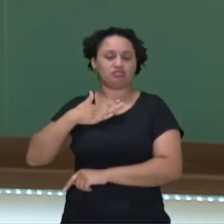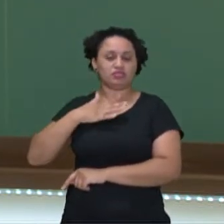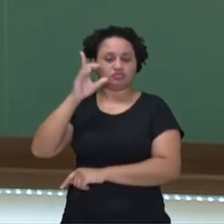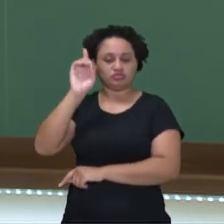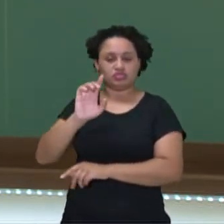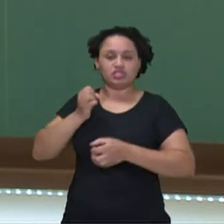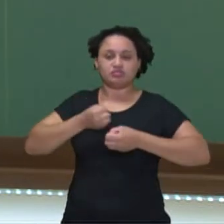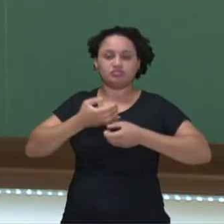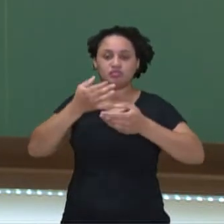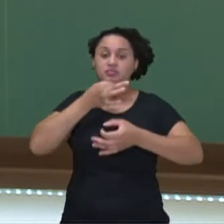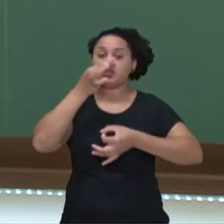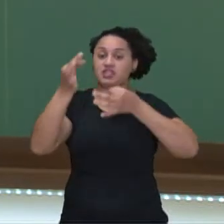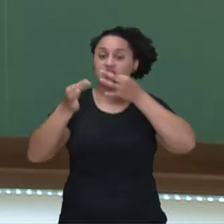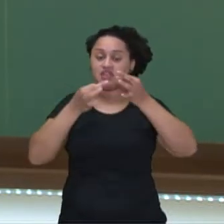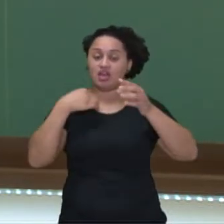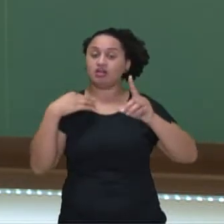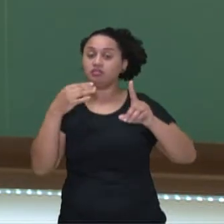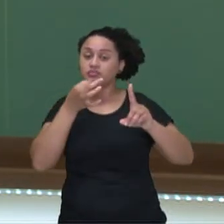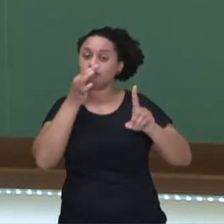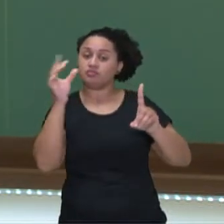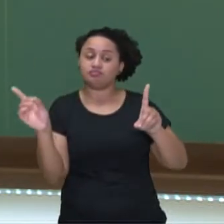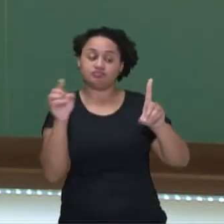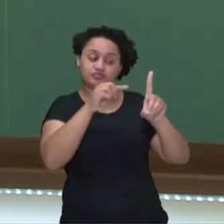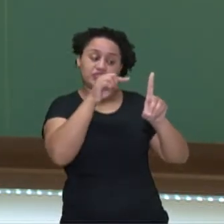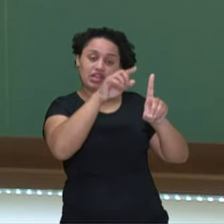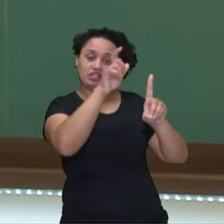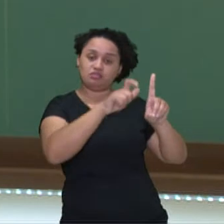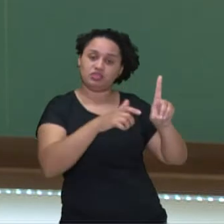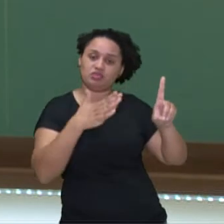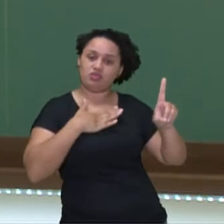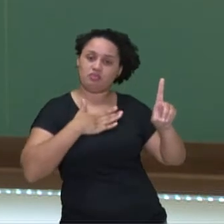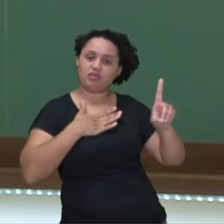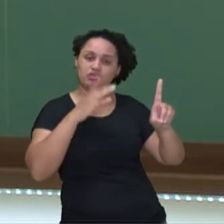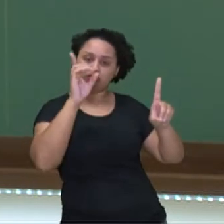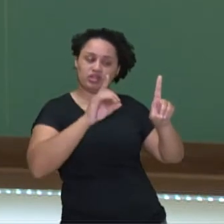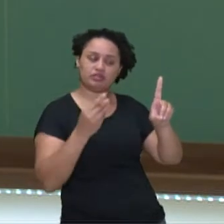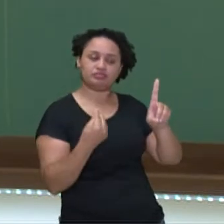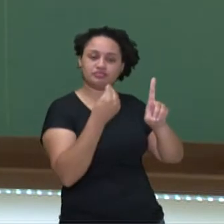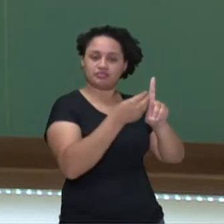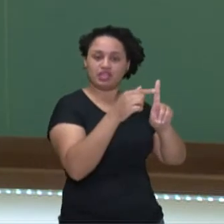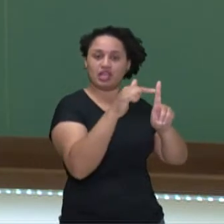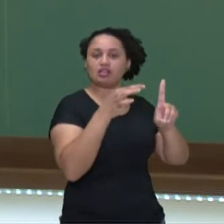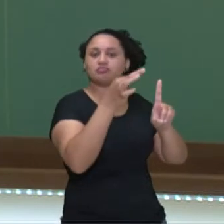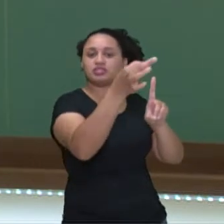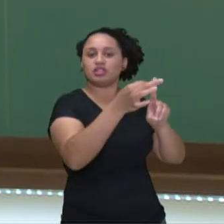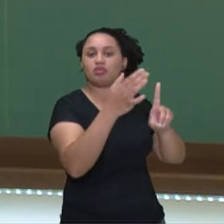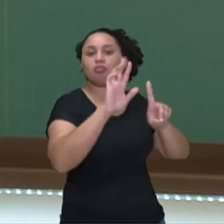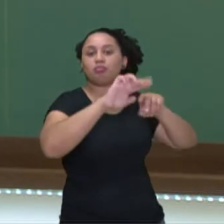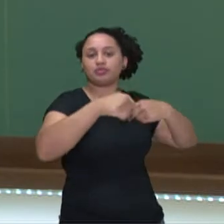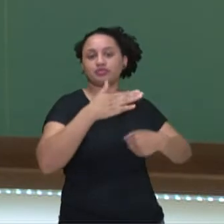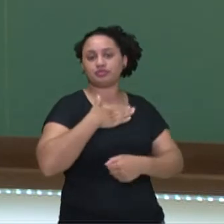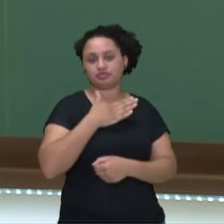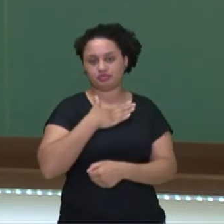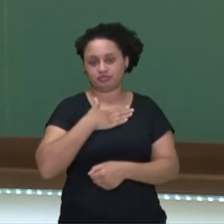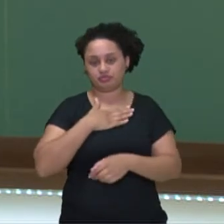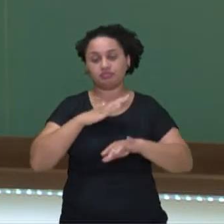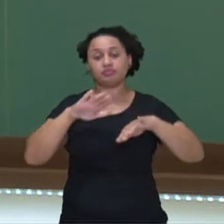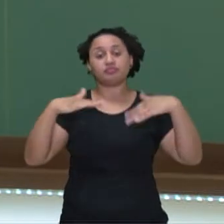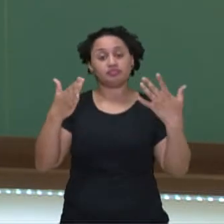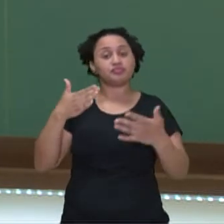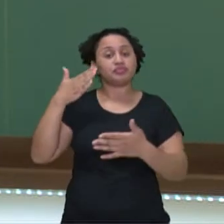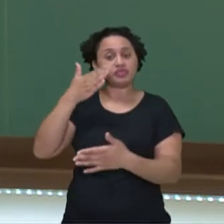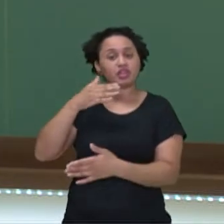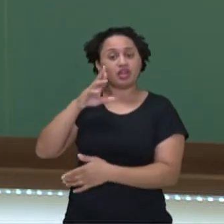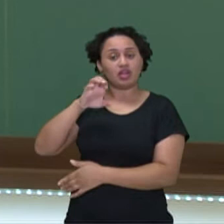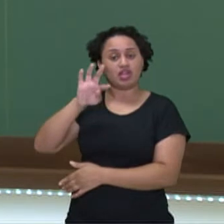eu dou a ela, eu empresto a ela a possibilidade de se expressar por mim. Então, a retórica,